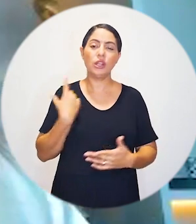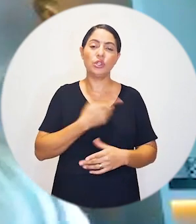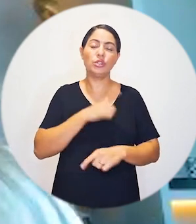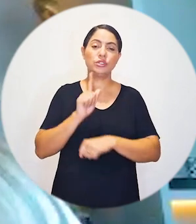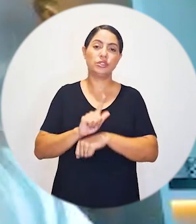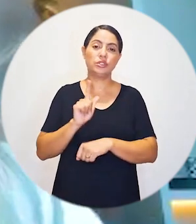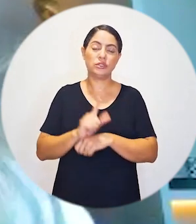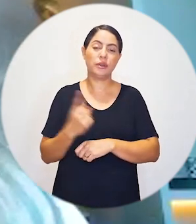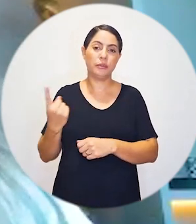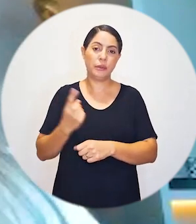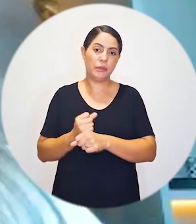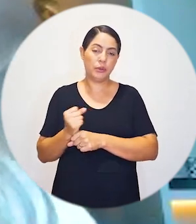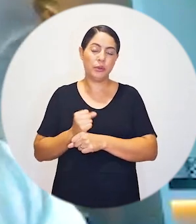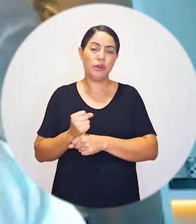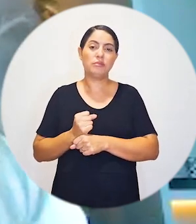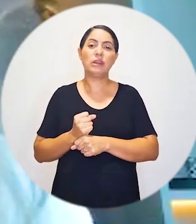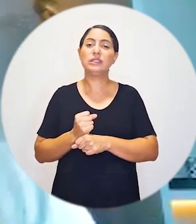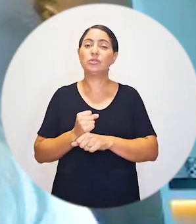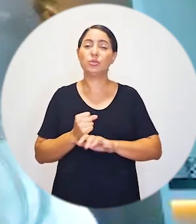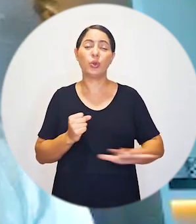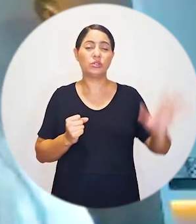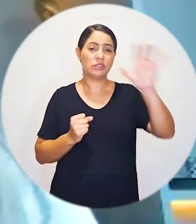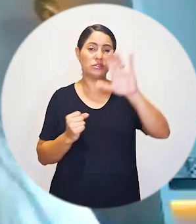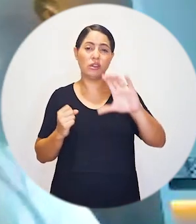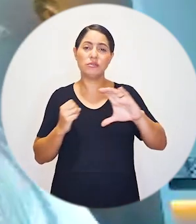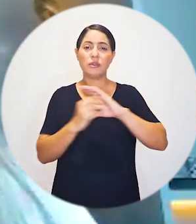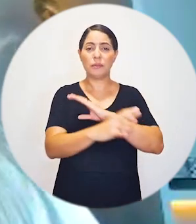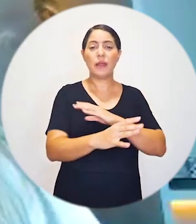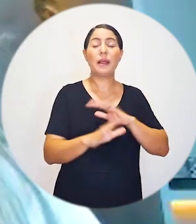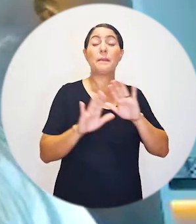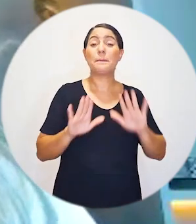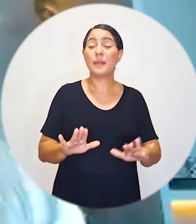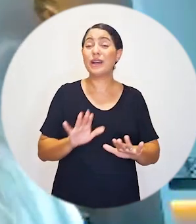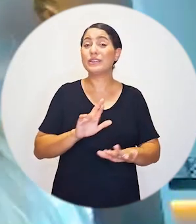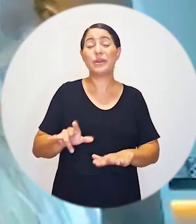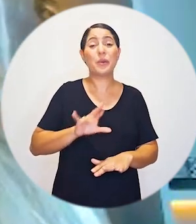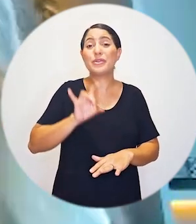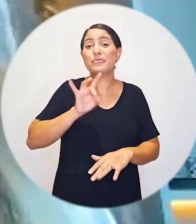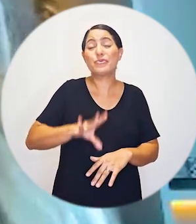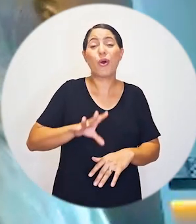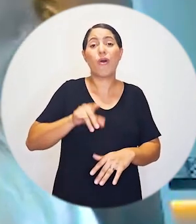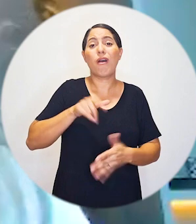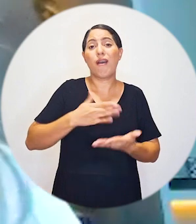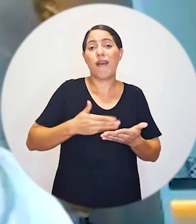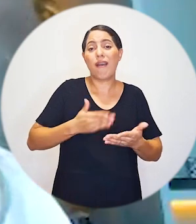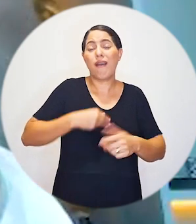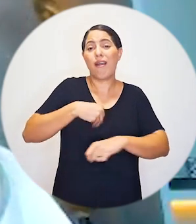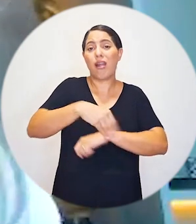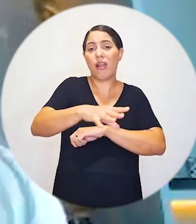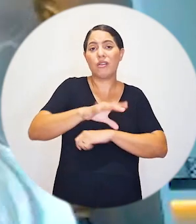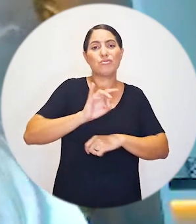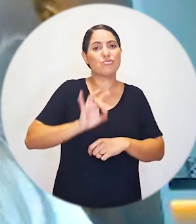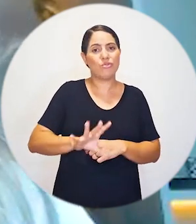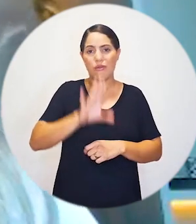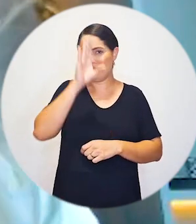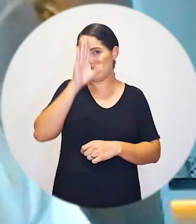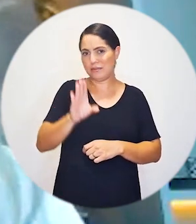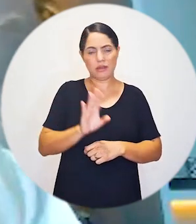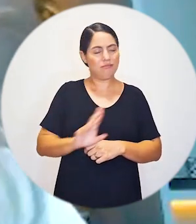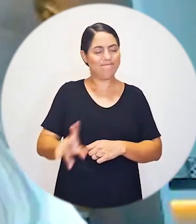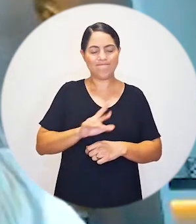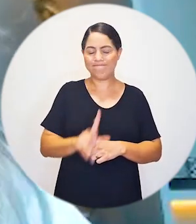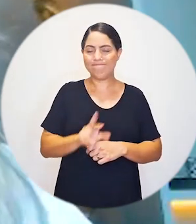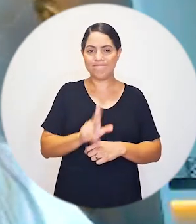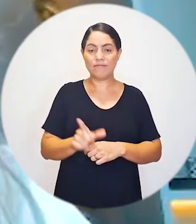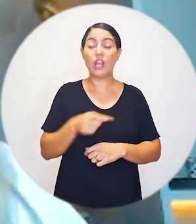difundido também para todas as seccionais. Mas eu senti a necessidade de não ser só esse manual o ponto base para a